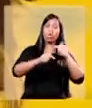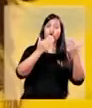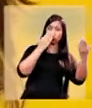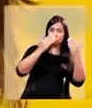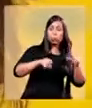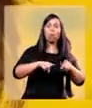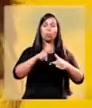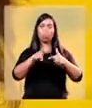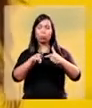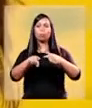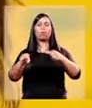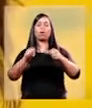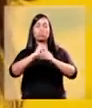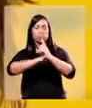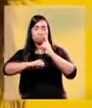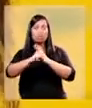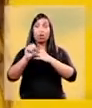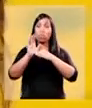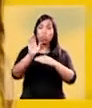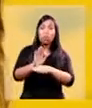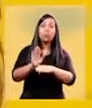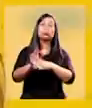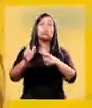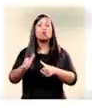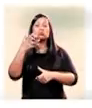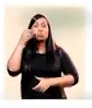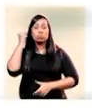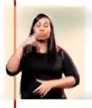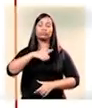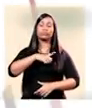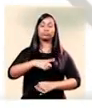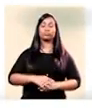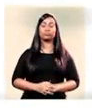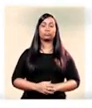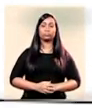trabalho do psicólogo, do assistente social no processo de adoção.